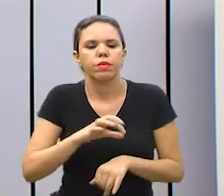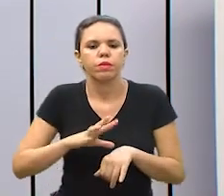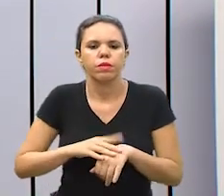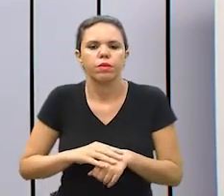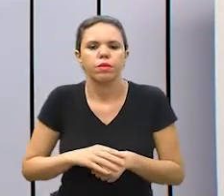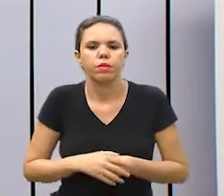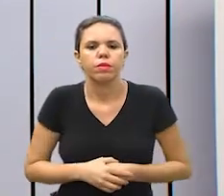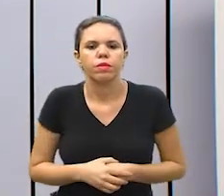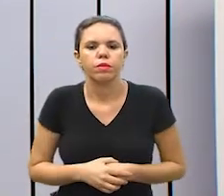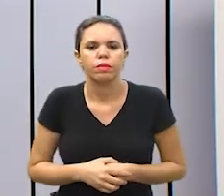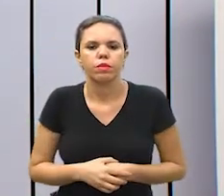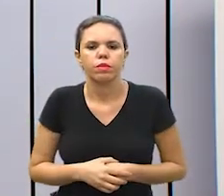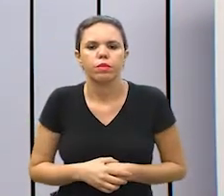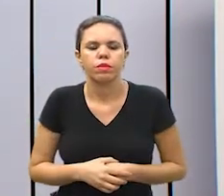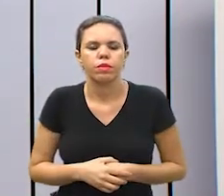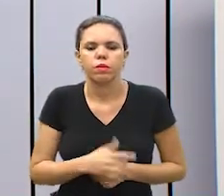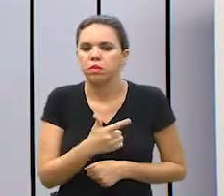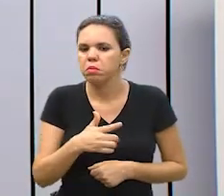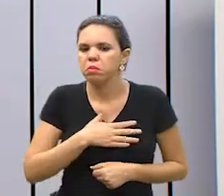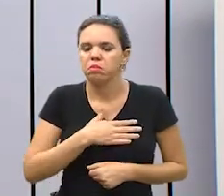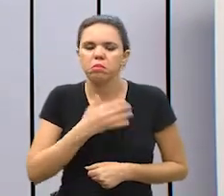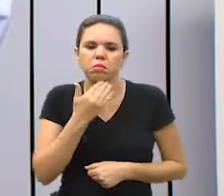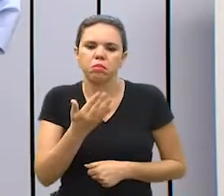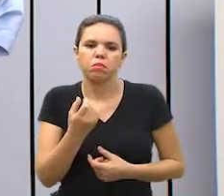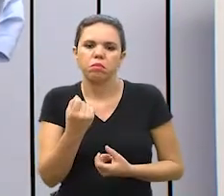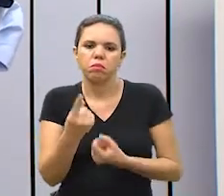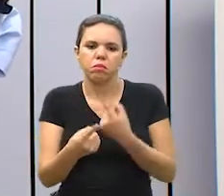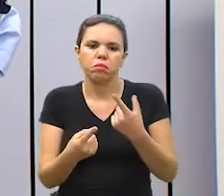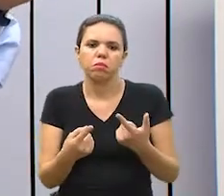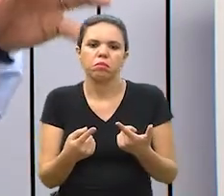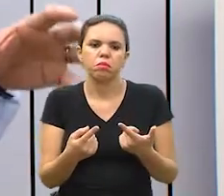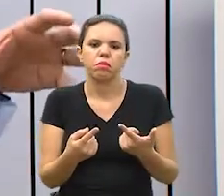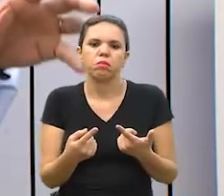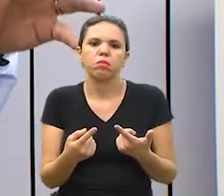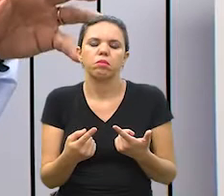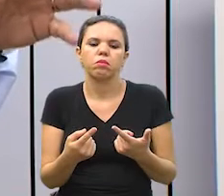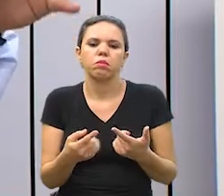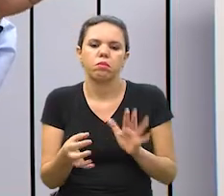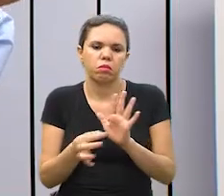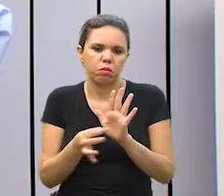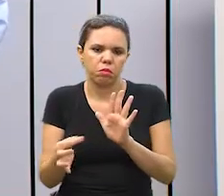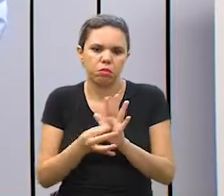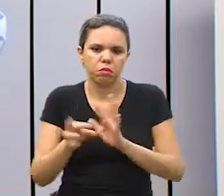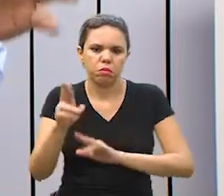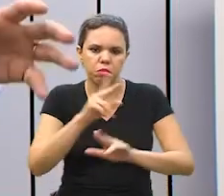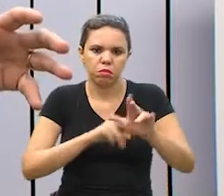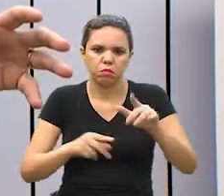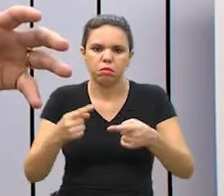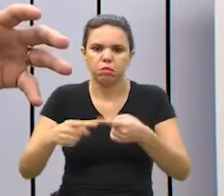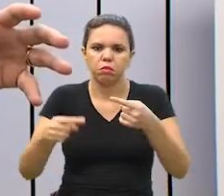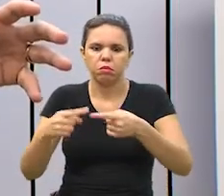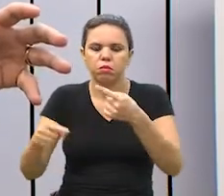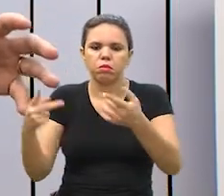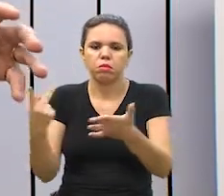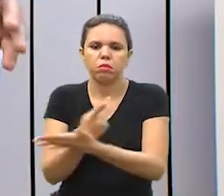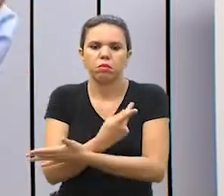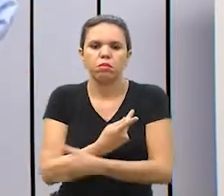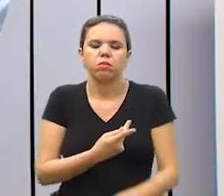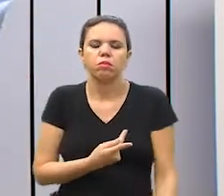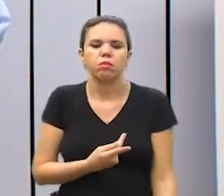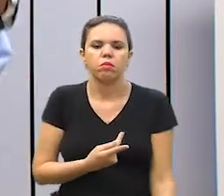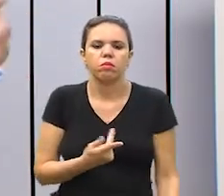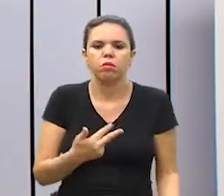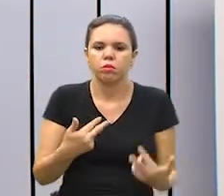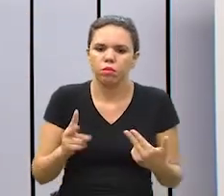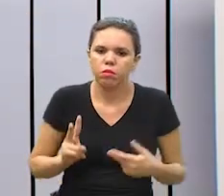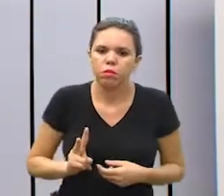doença. Não satisfeito com alguns posicionamentos equivocados, né? As